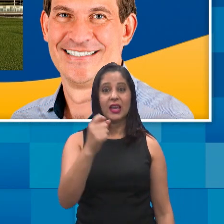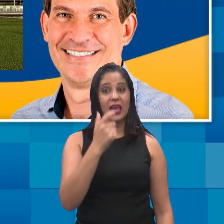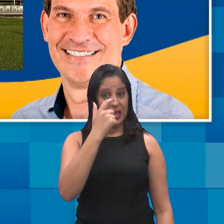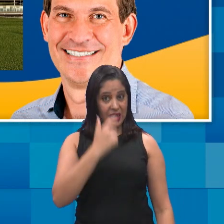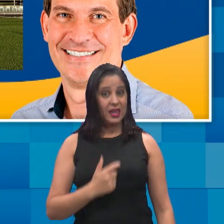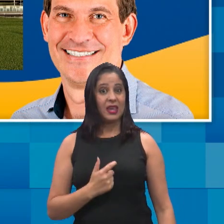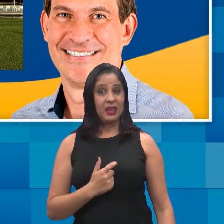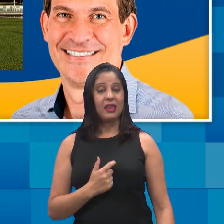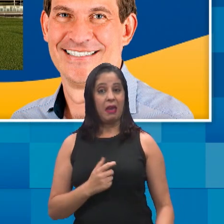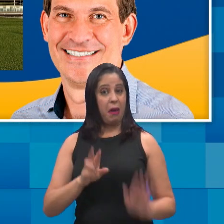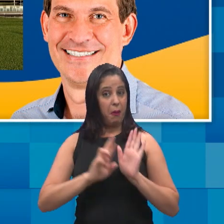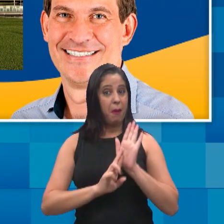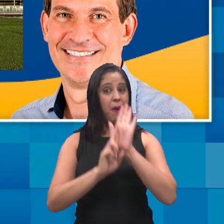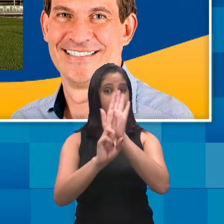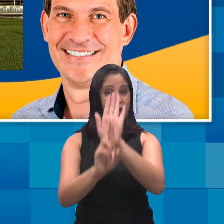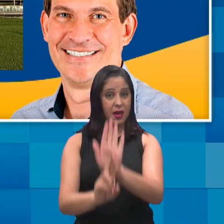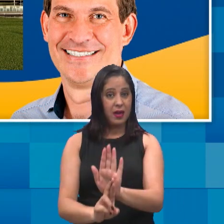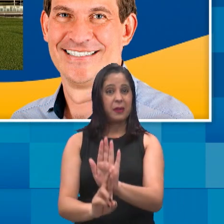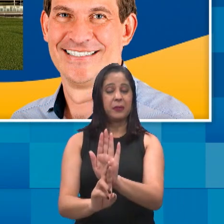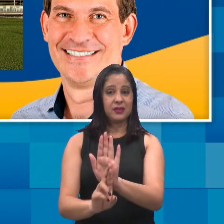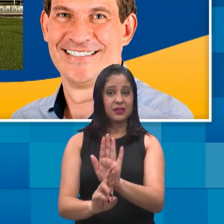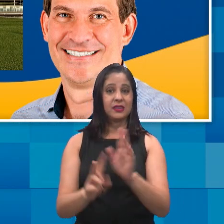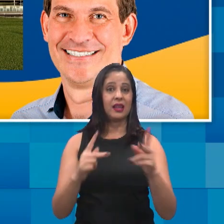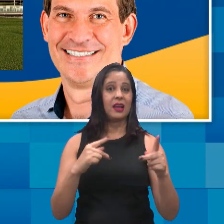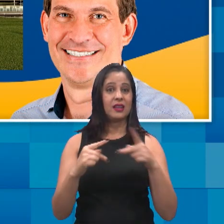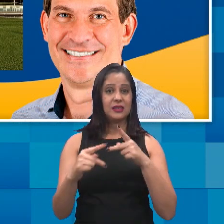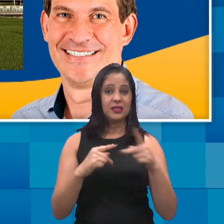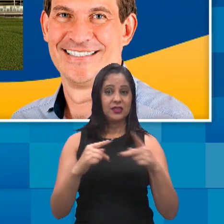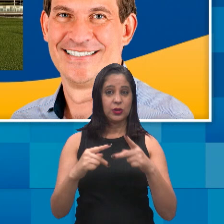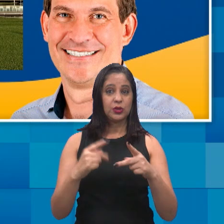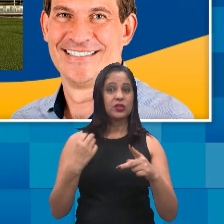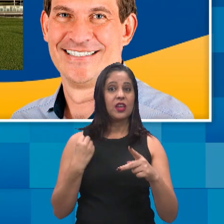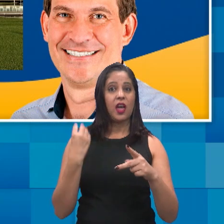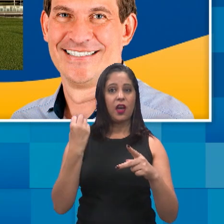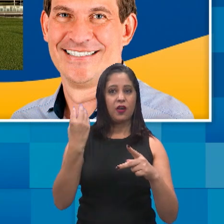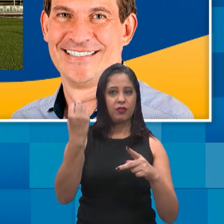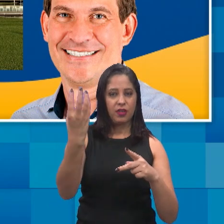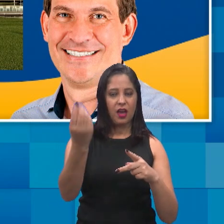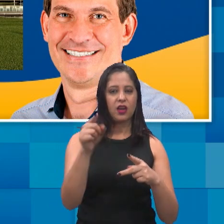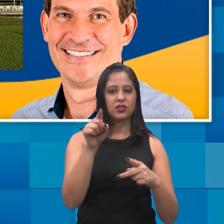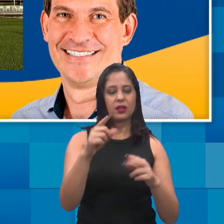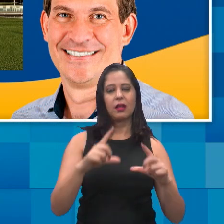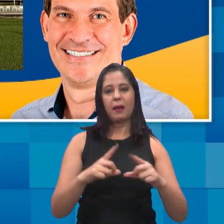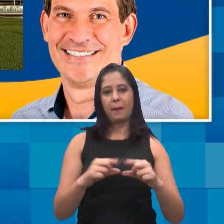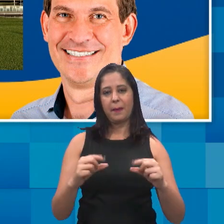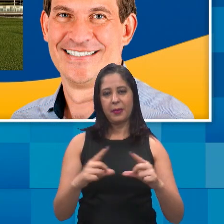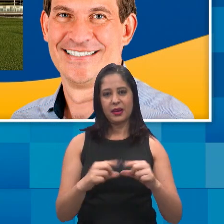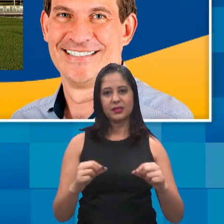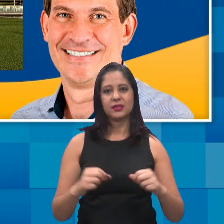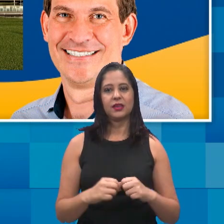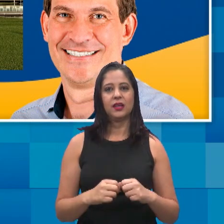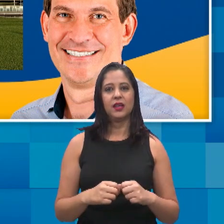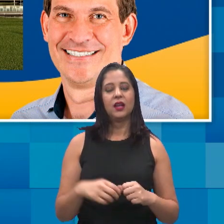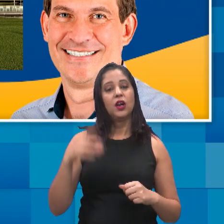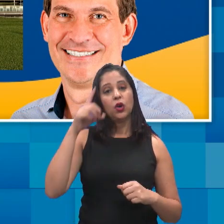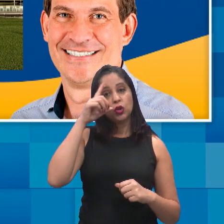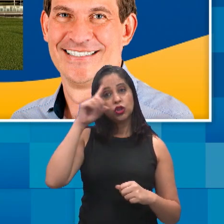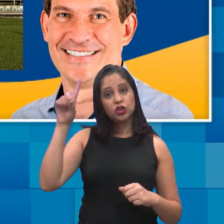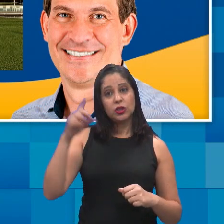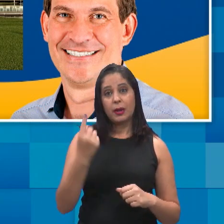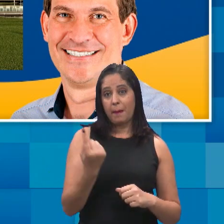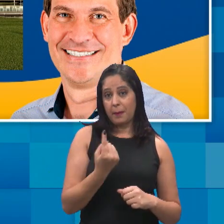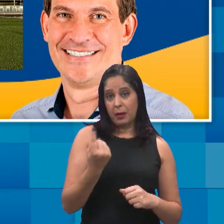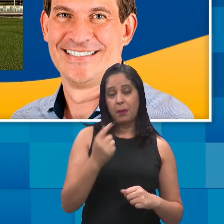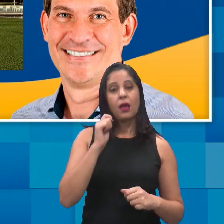de representar a nossa cidade nessa viagem oficial a Brasília, né, nos dias dia 1º